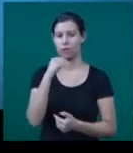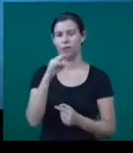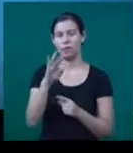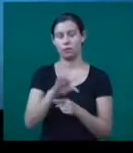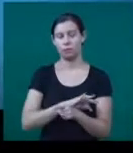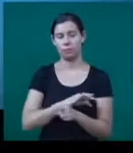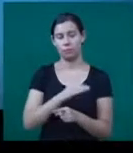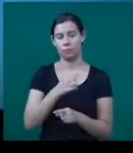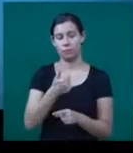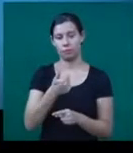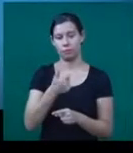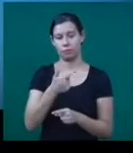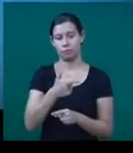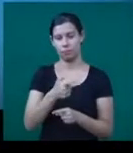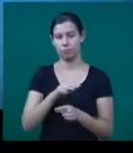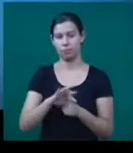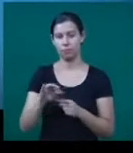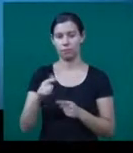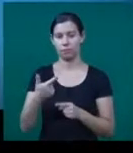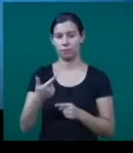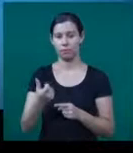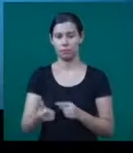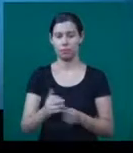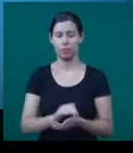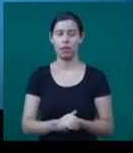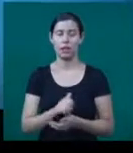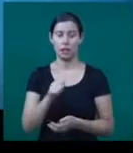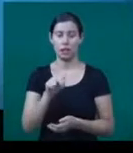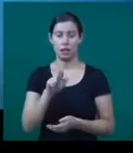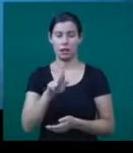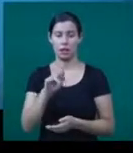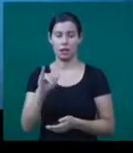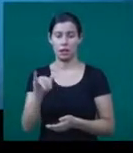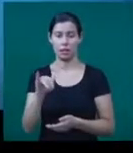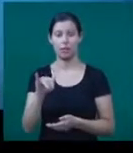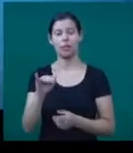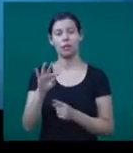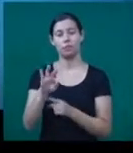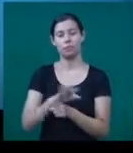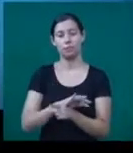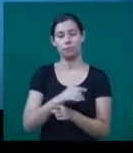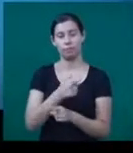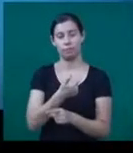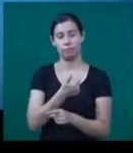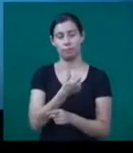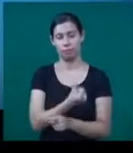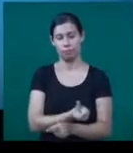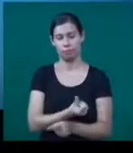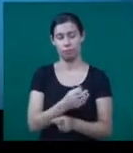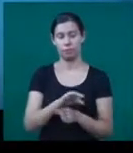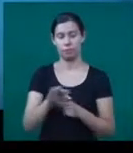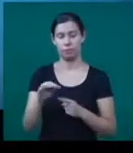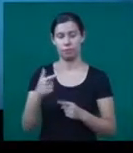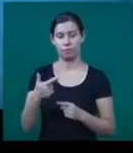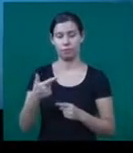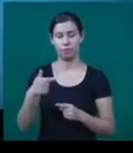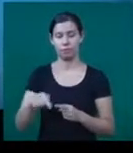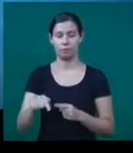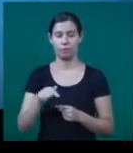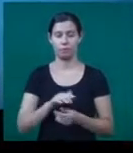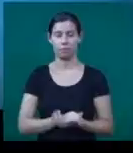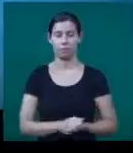graus. Sol fraco e baixas temperaturas em Araguari. Mínima de 16 e máxima de 27